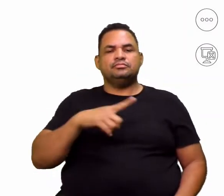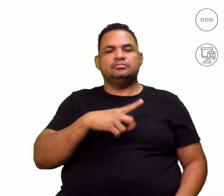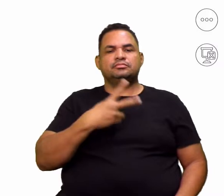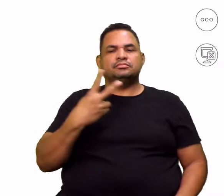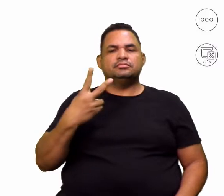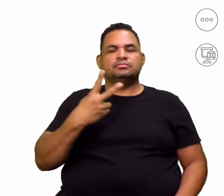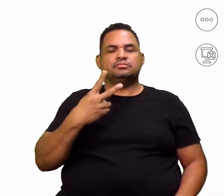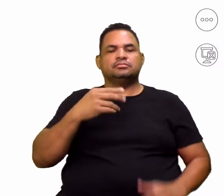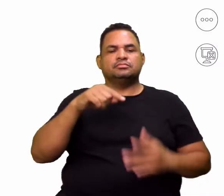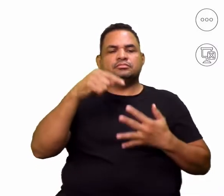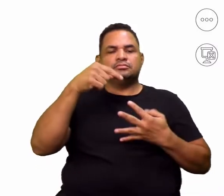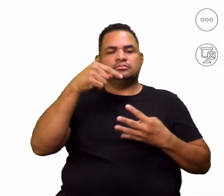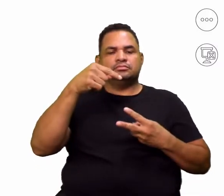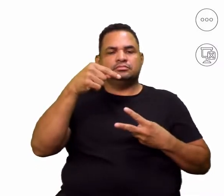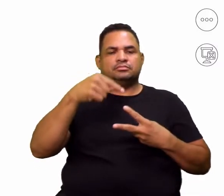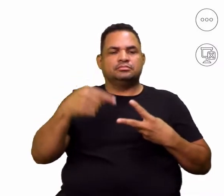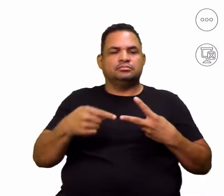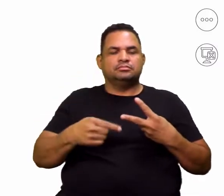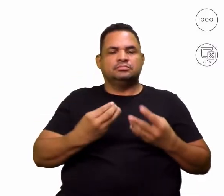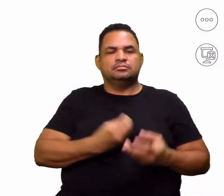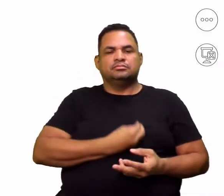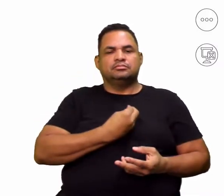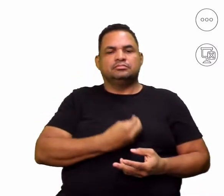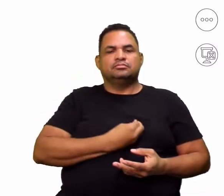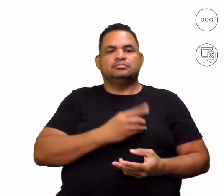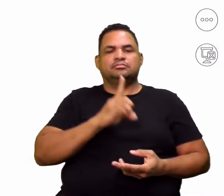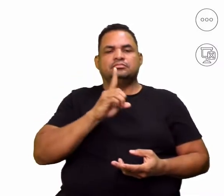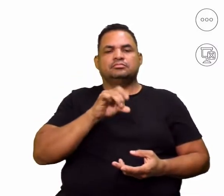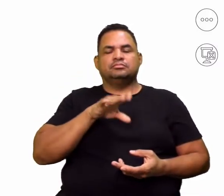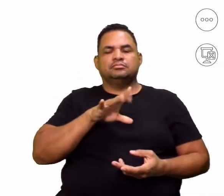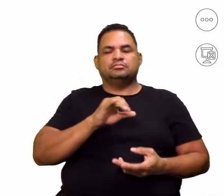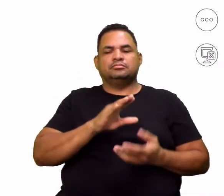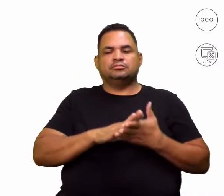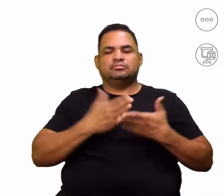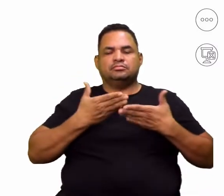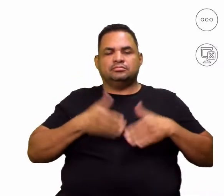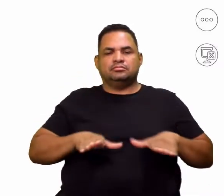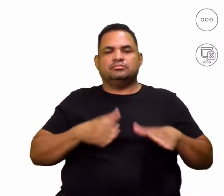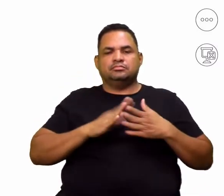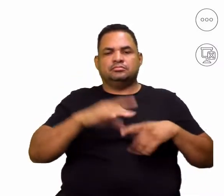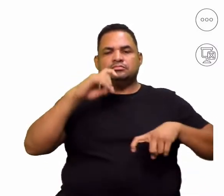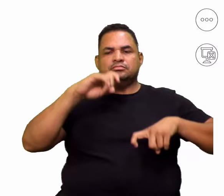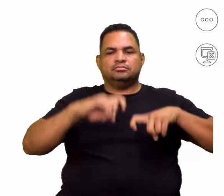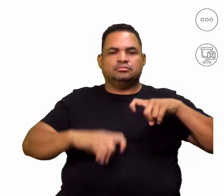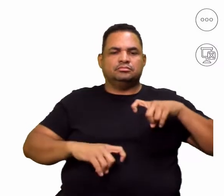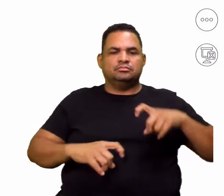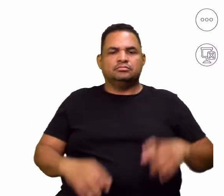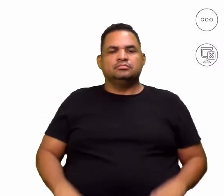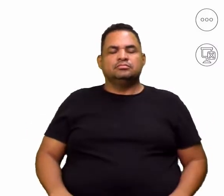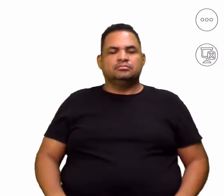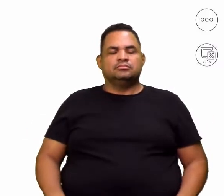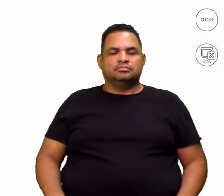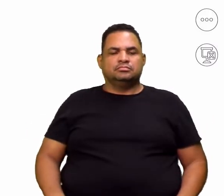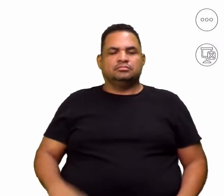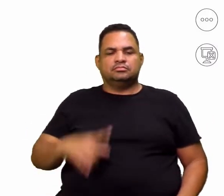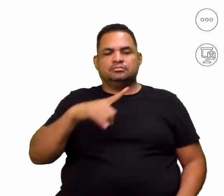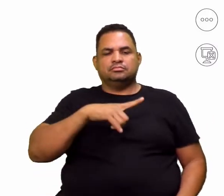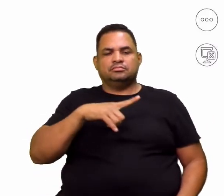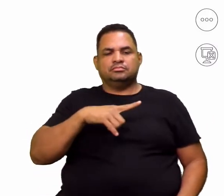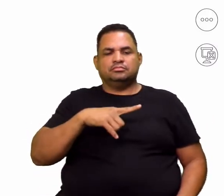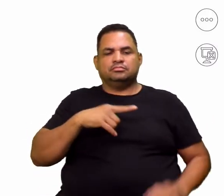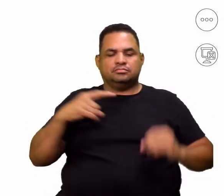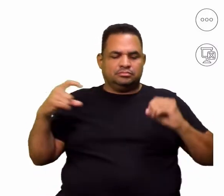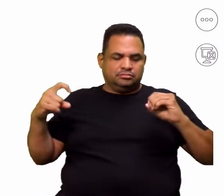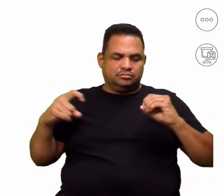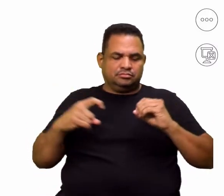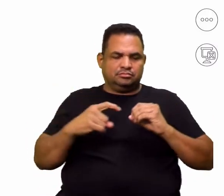duas classificações de organismos que se reproduzem sexualmente, né? Tem fecundação